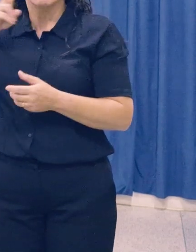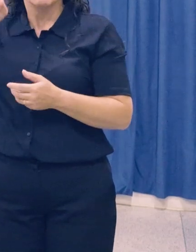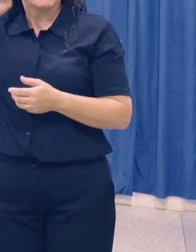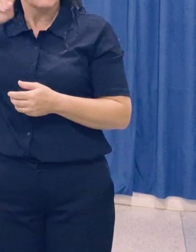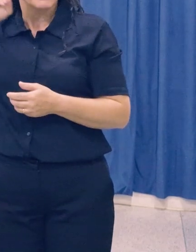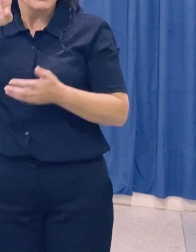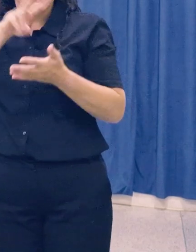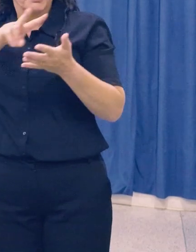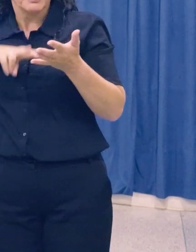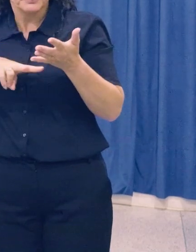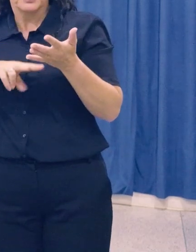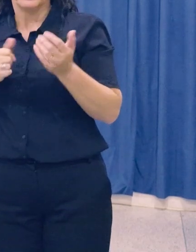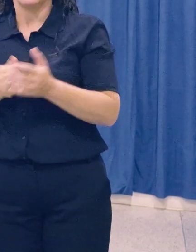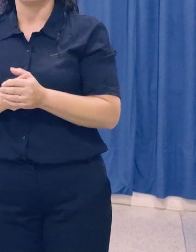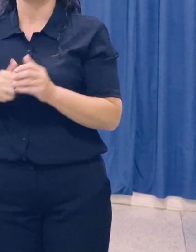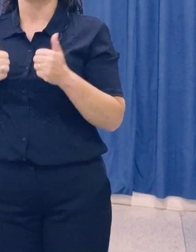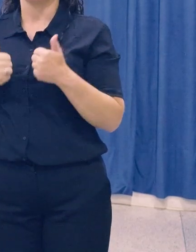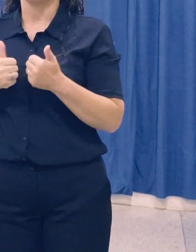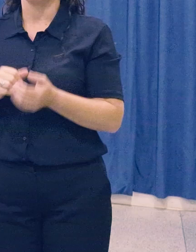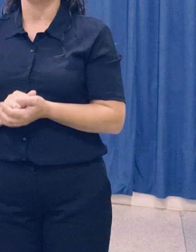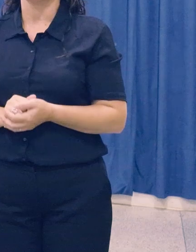esse e-book, ele